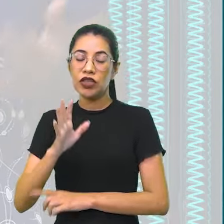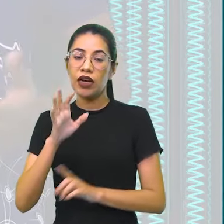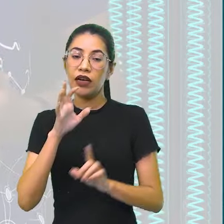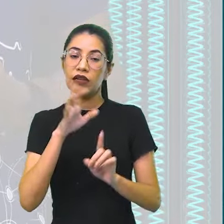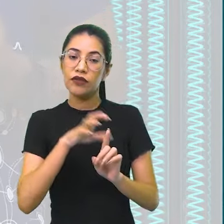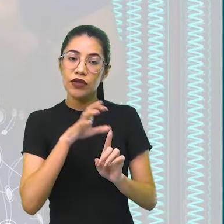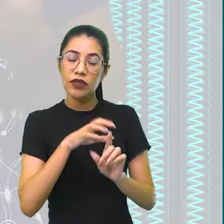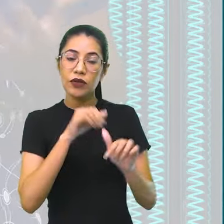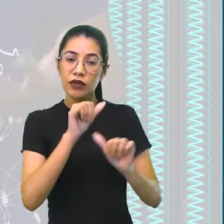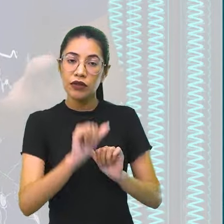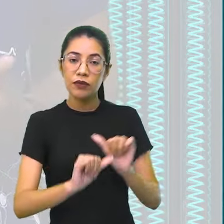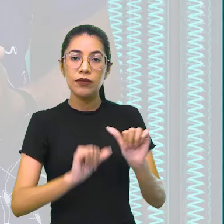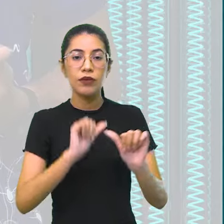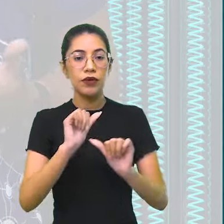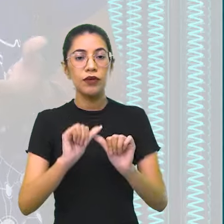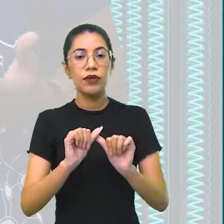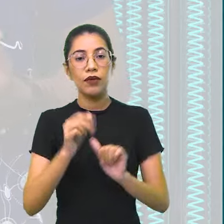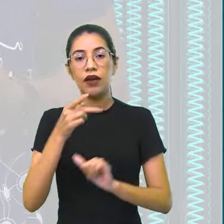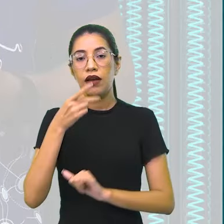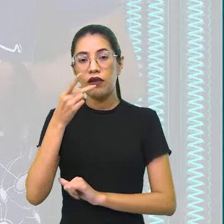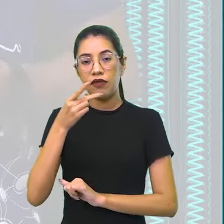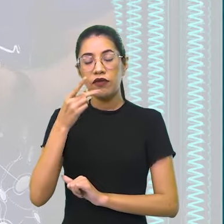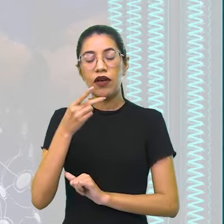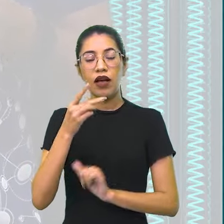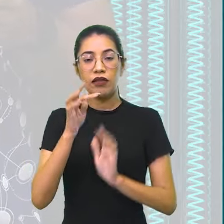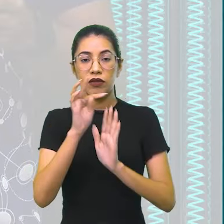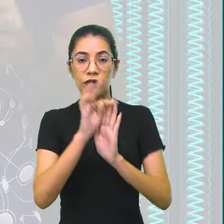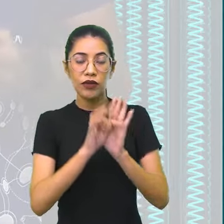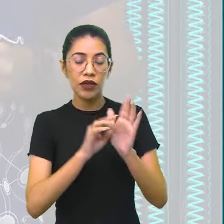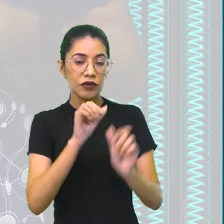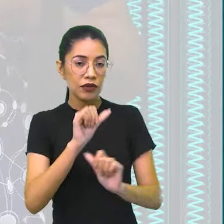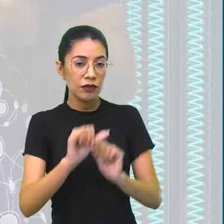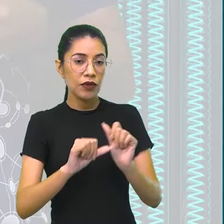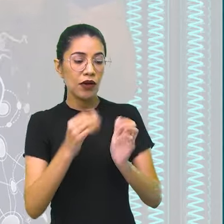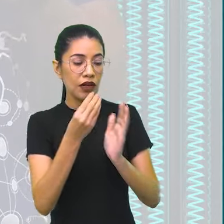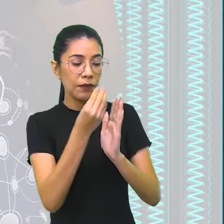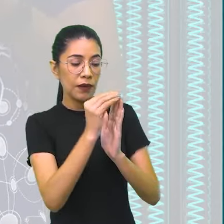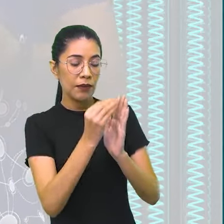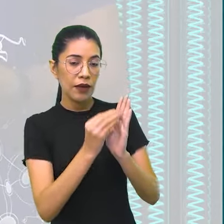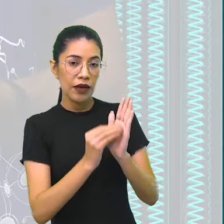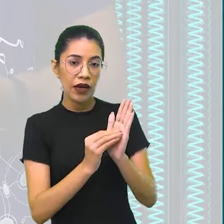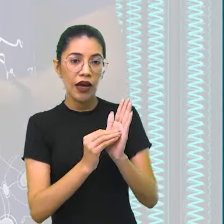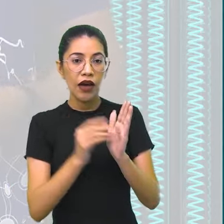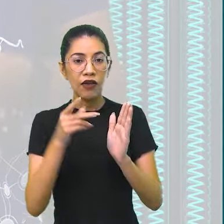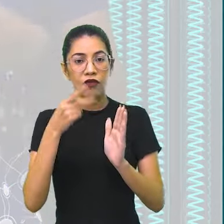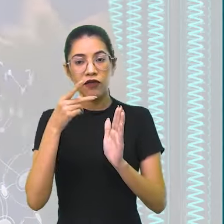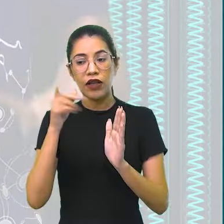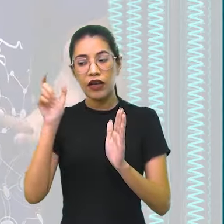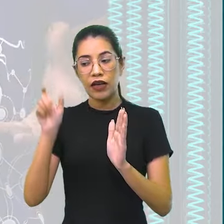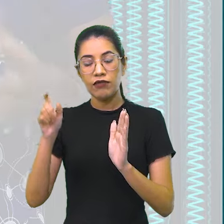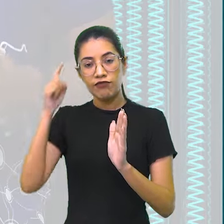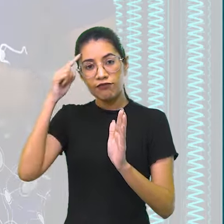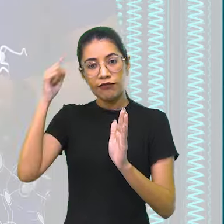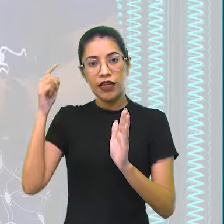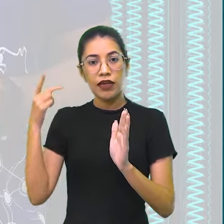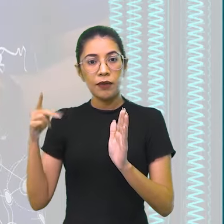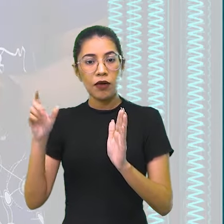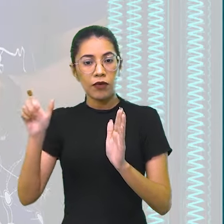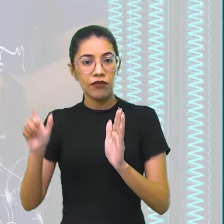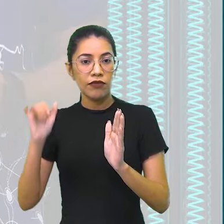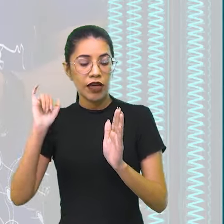interferência, ou seja, ele modifica ali aquele discurso e coloca com as próprias palavras dele, né? E não